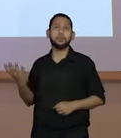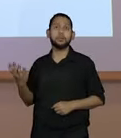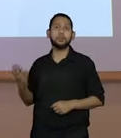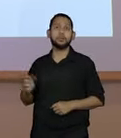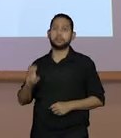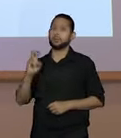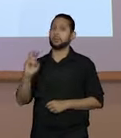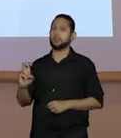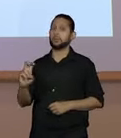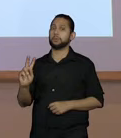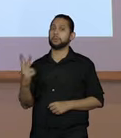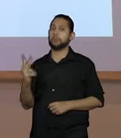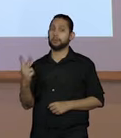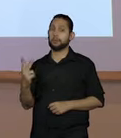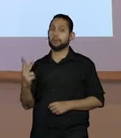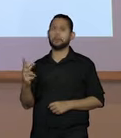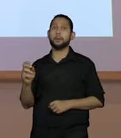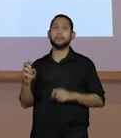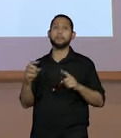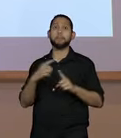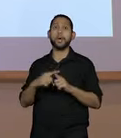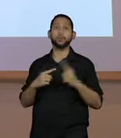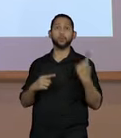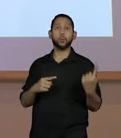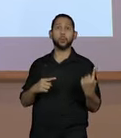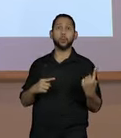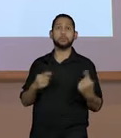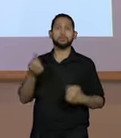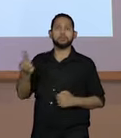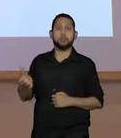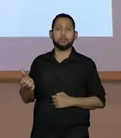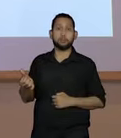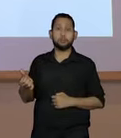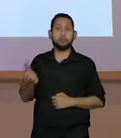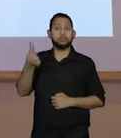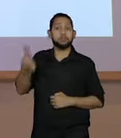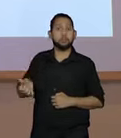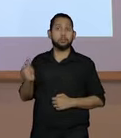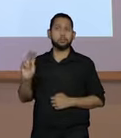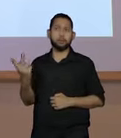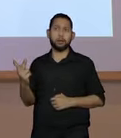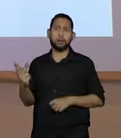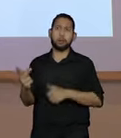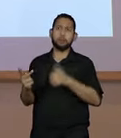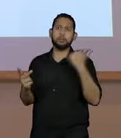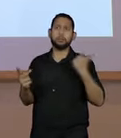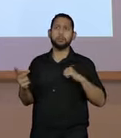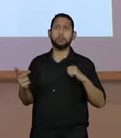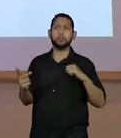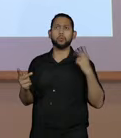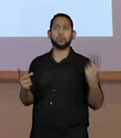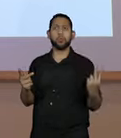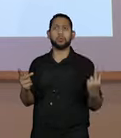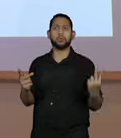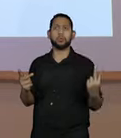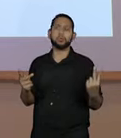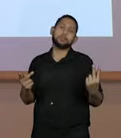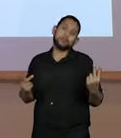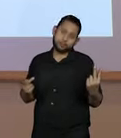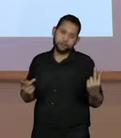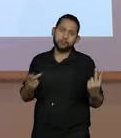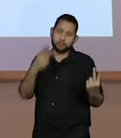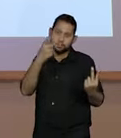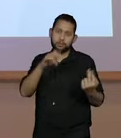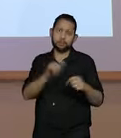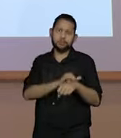reagente? 5 mais 1, 6. Deste lado, a gente tem apenas 2. Qual a tática que a gente vai